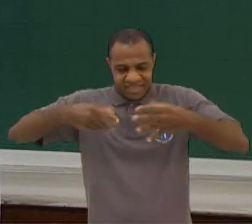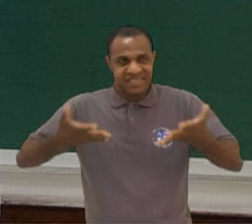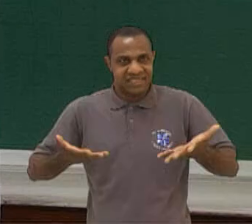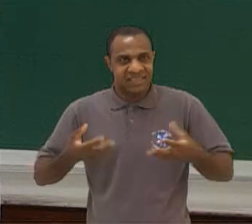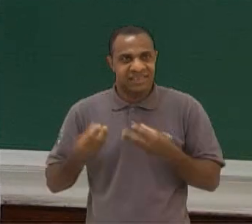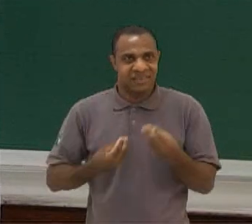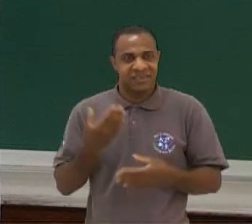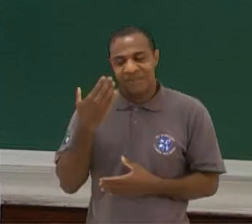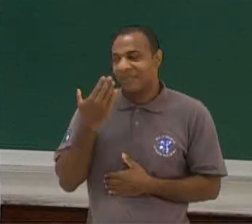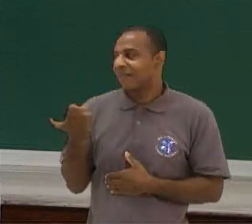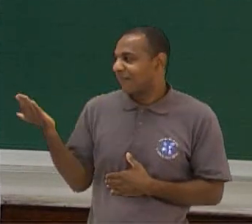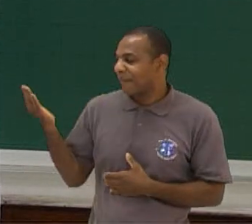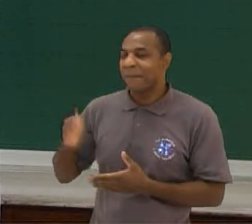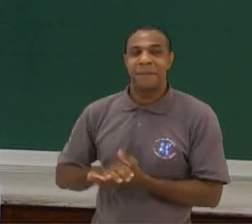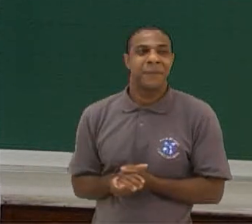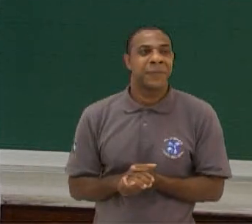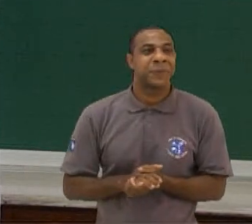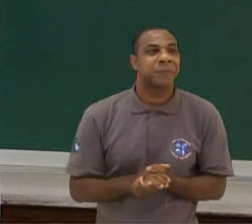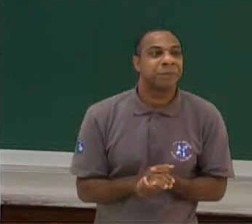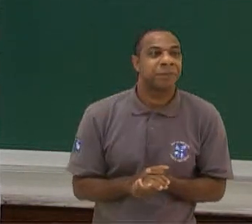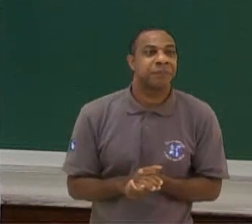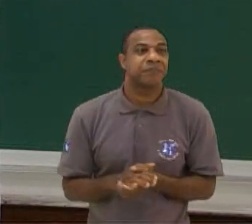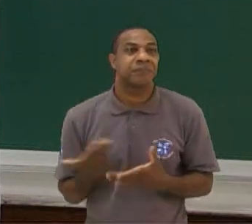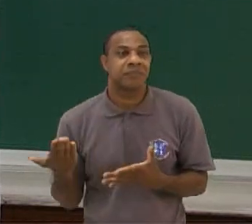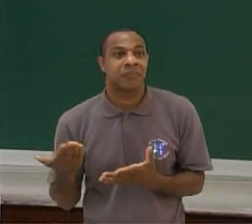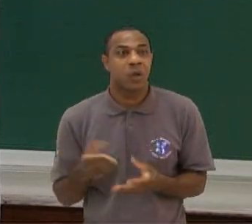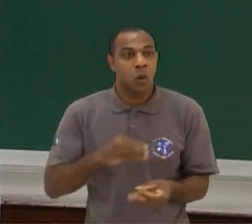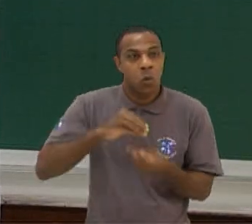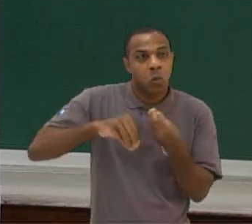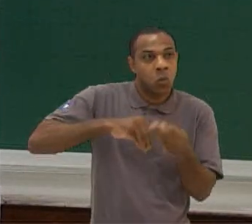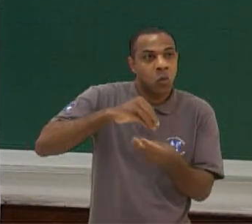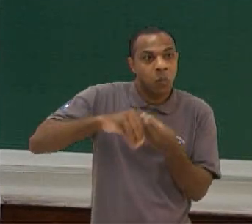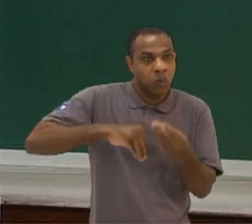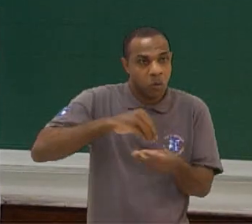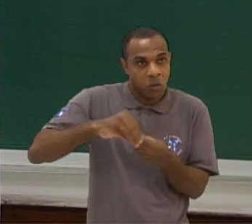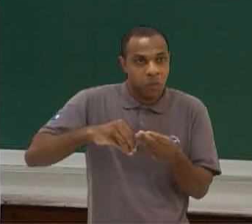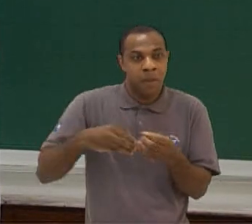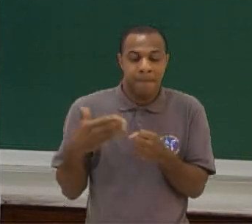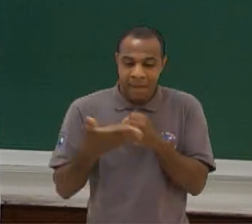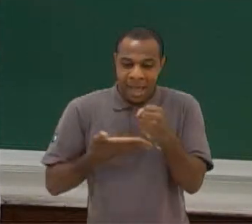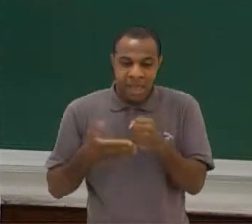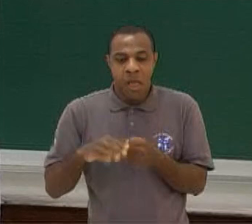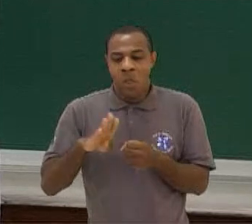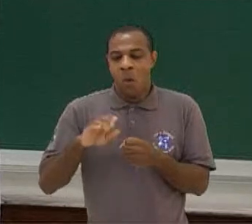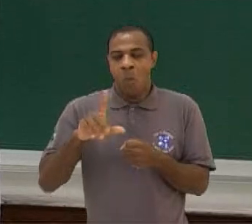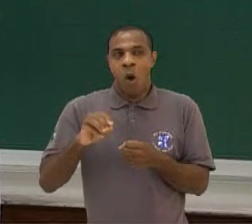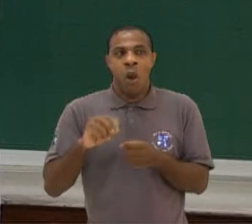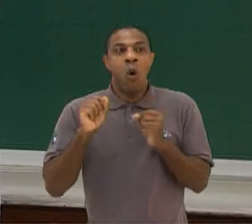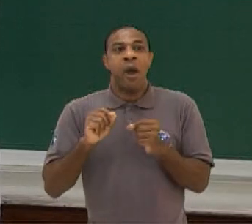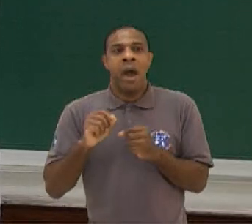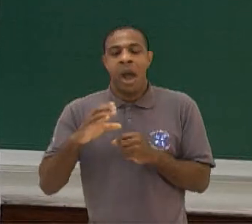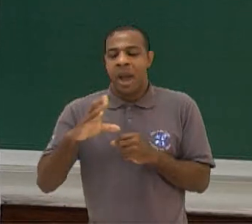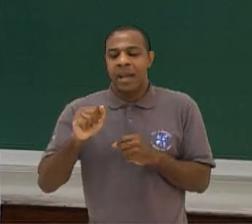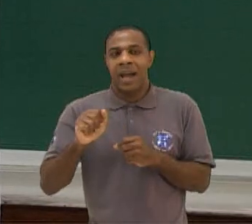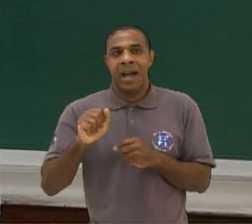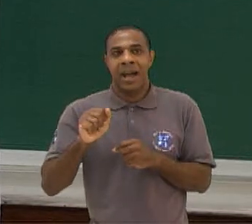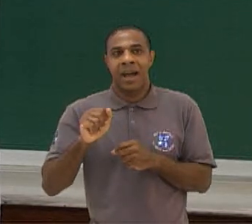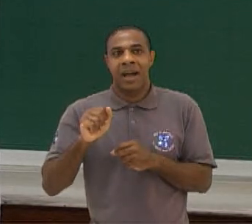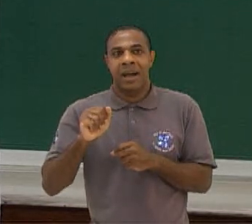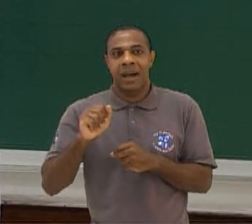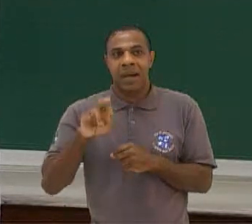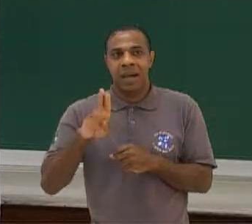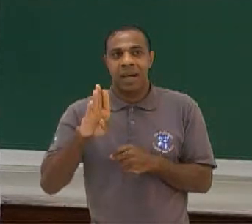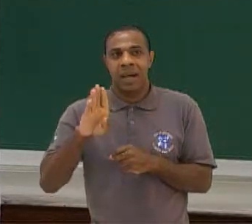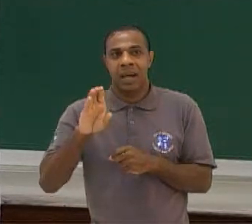resposta? O que ele está falando aqui? Então, os compostos básicos do bolo que a gente viu ali são carboidrato e gordura.